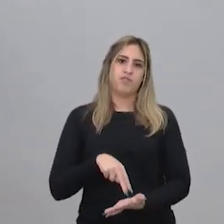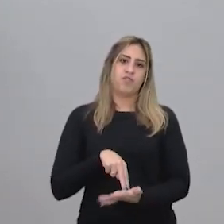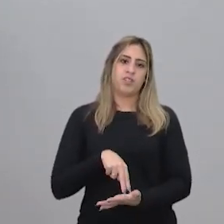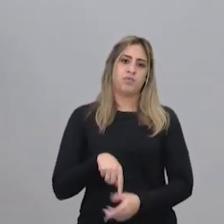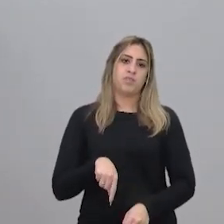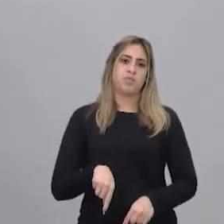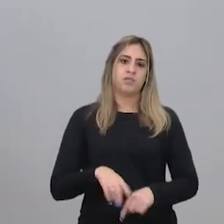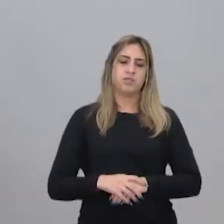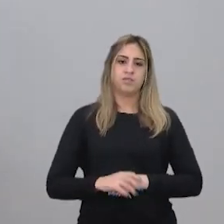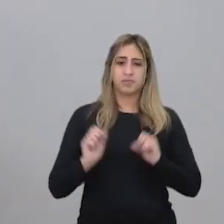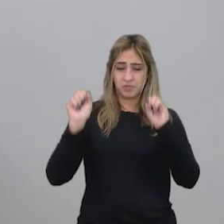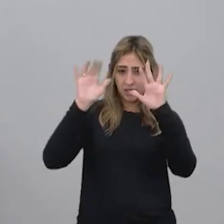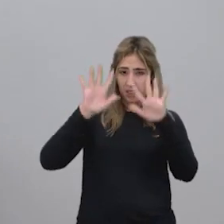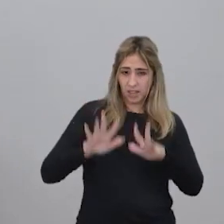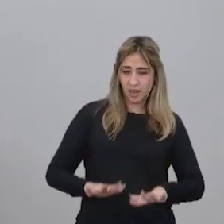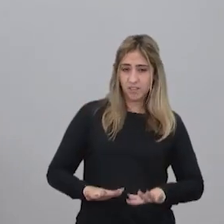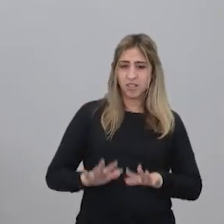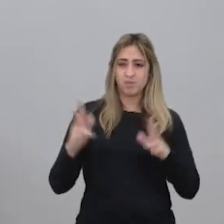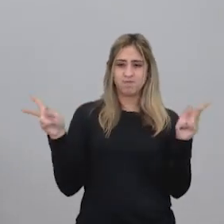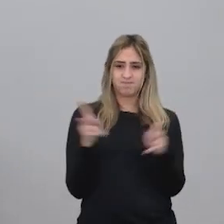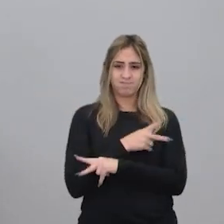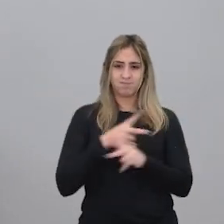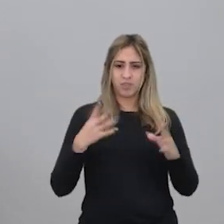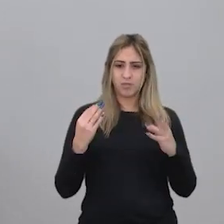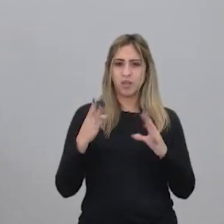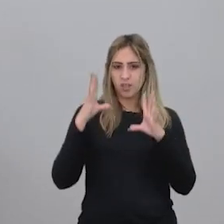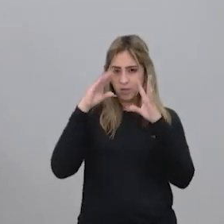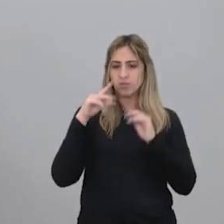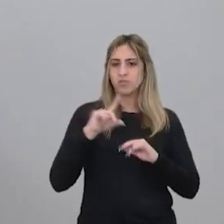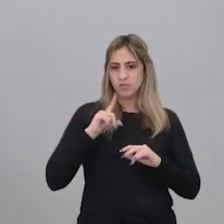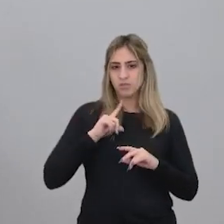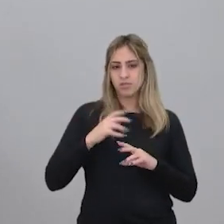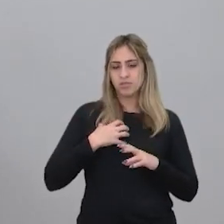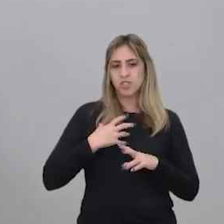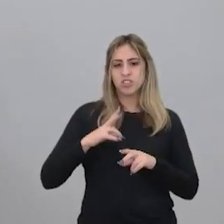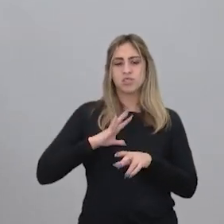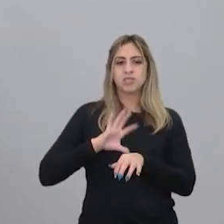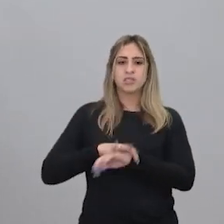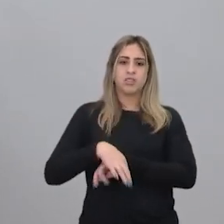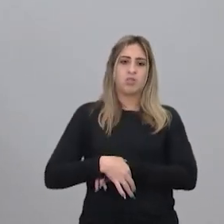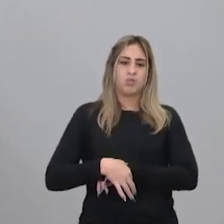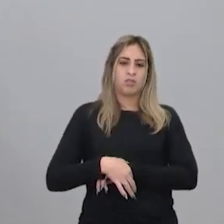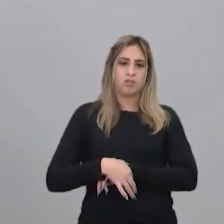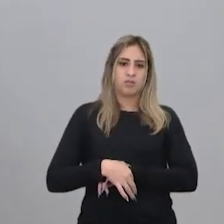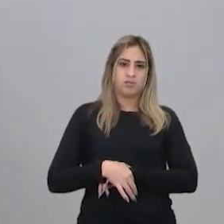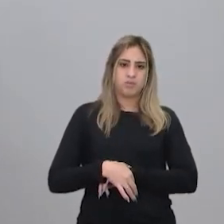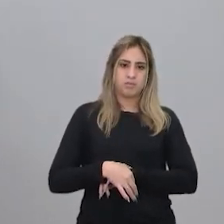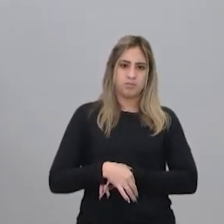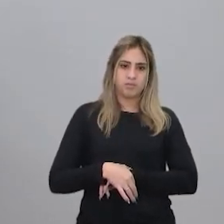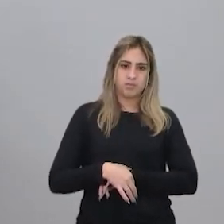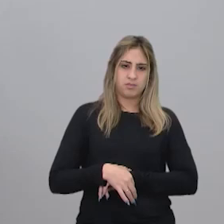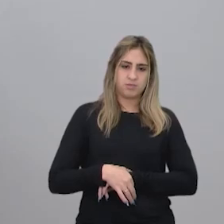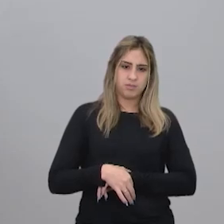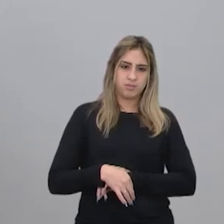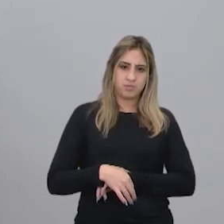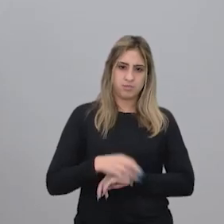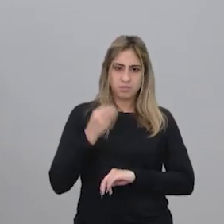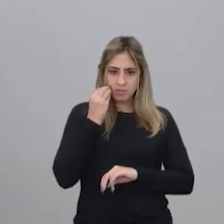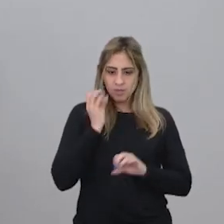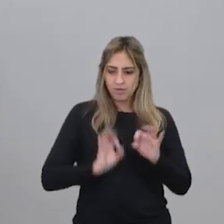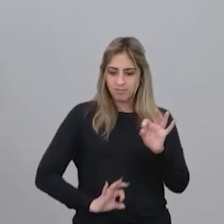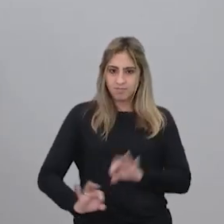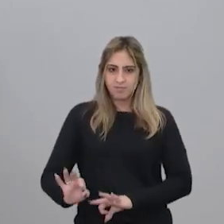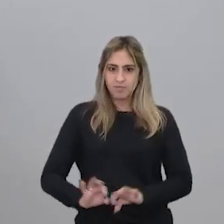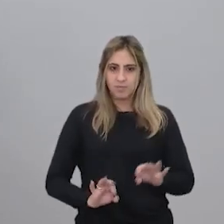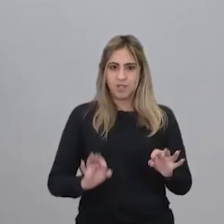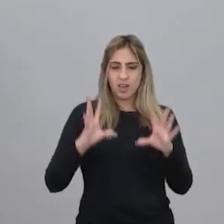quando neva, venta muito, aí durante a noite você tem que pegar sair e ficar, tipo, realocando as